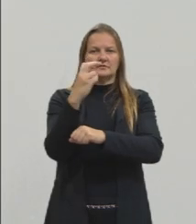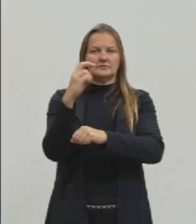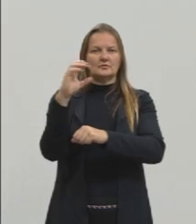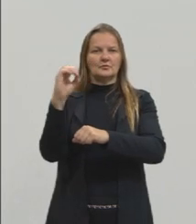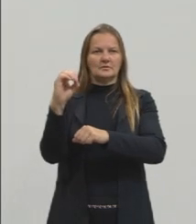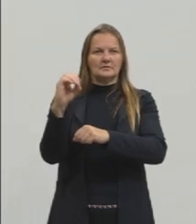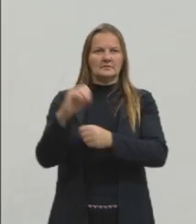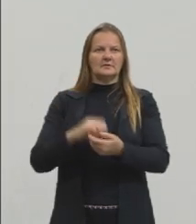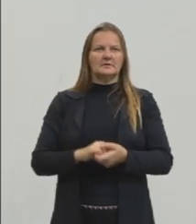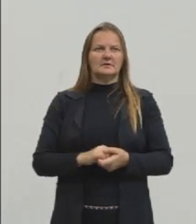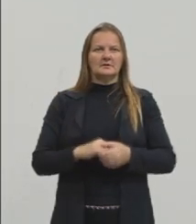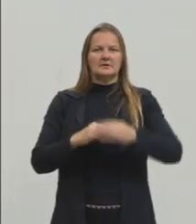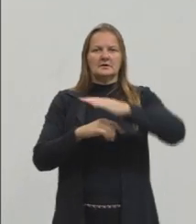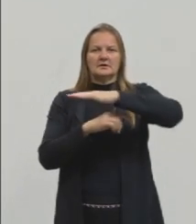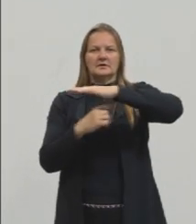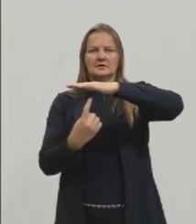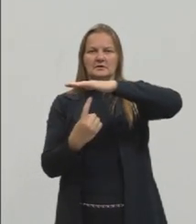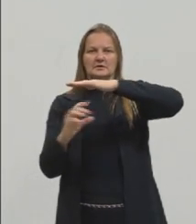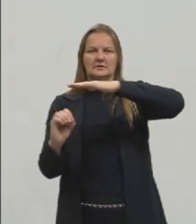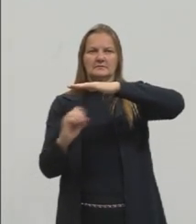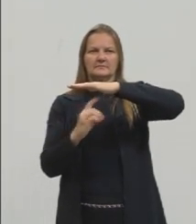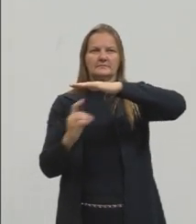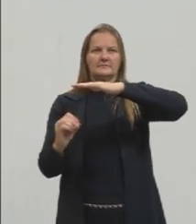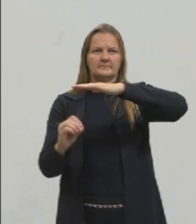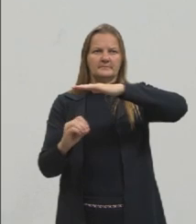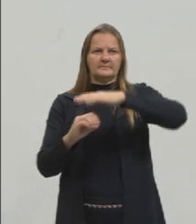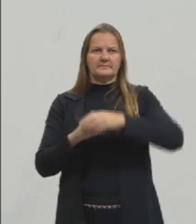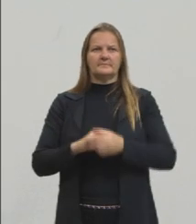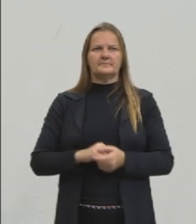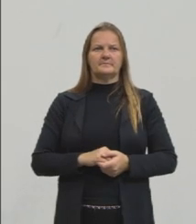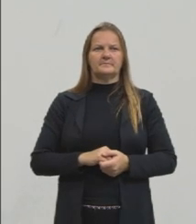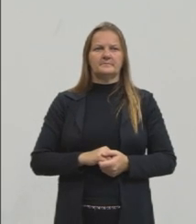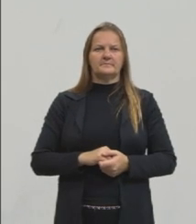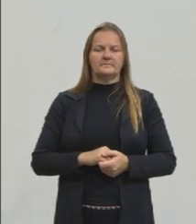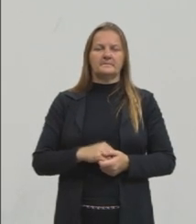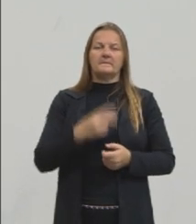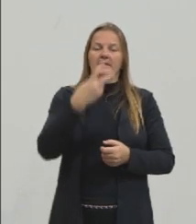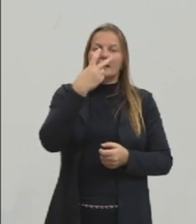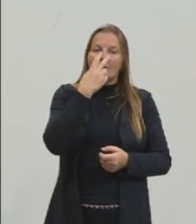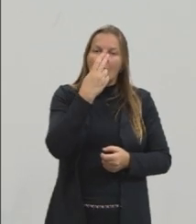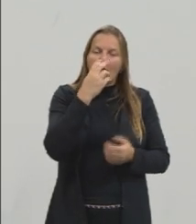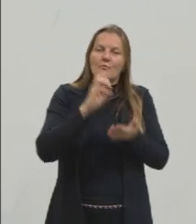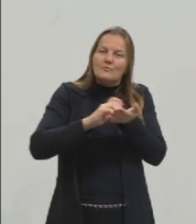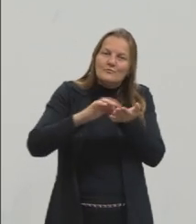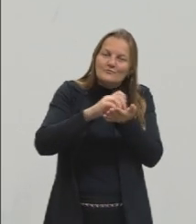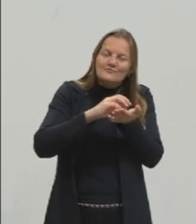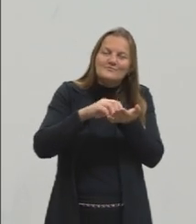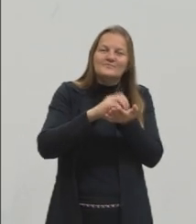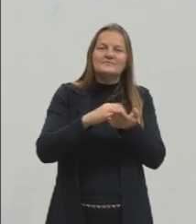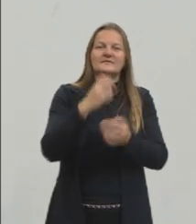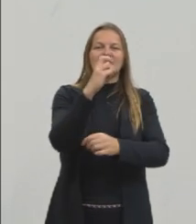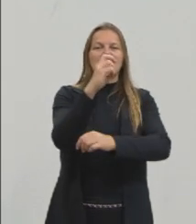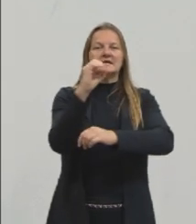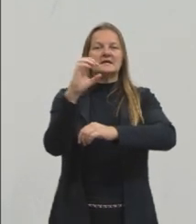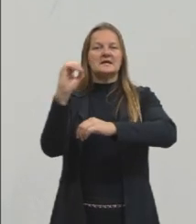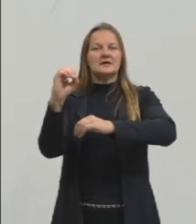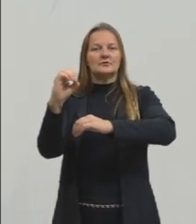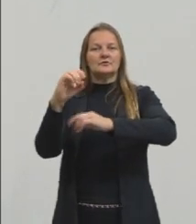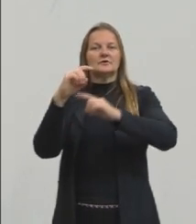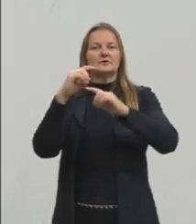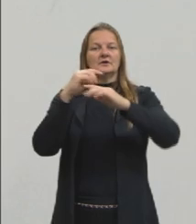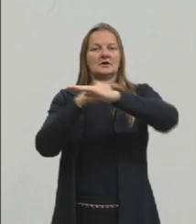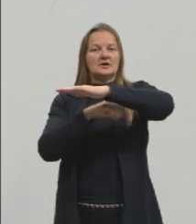250 sobre 10 tô calculando isso eu tenho 500